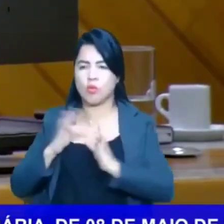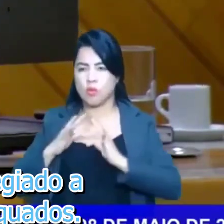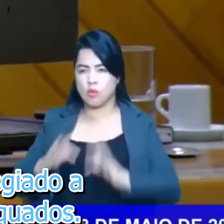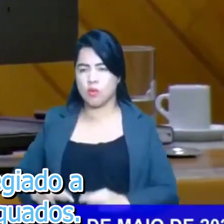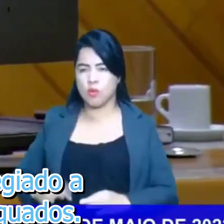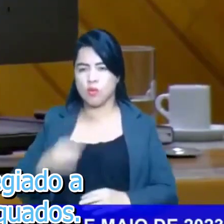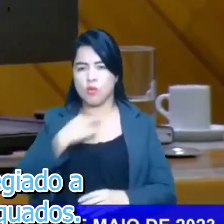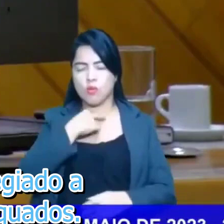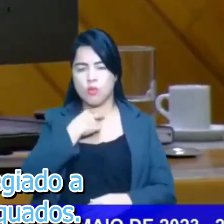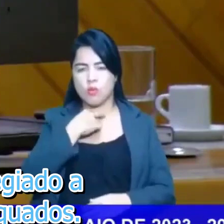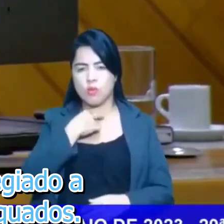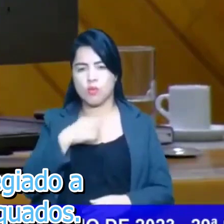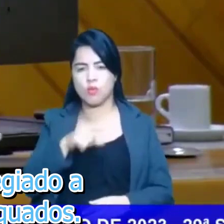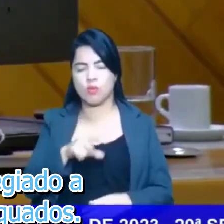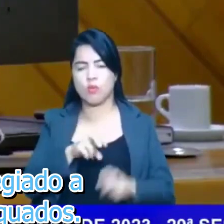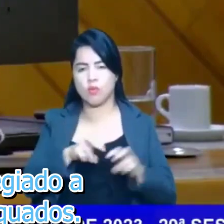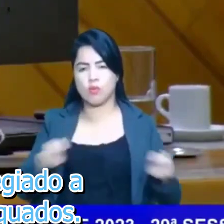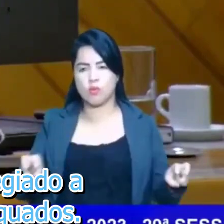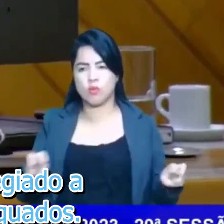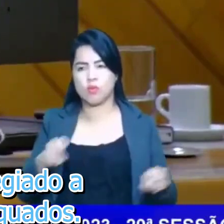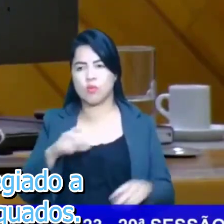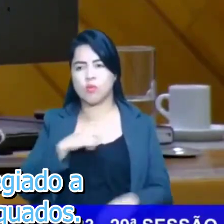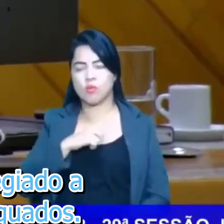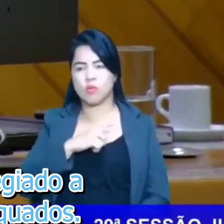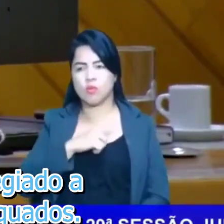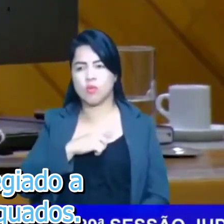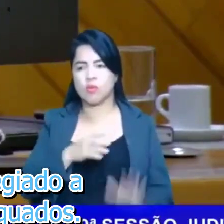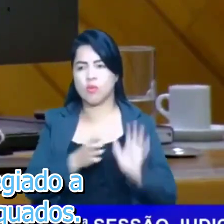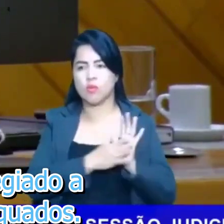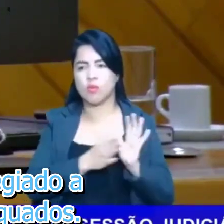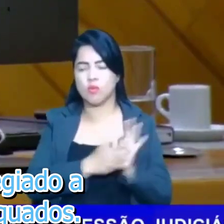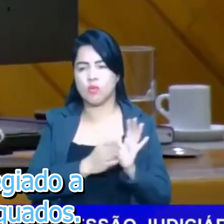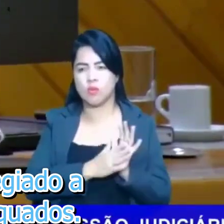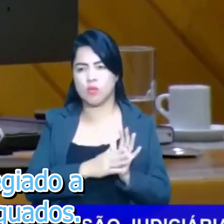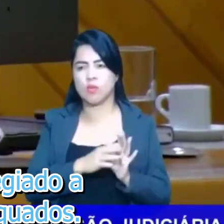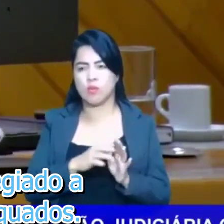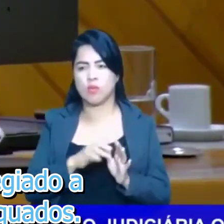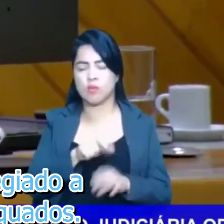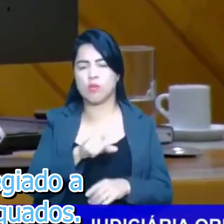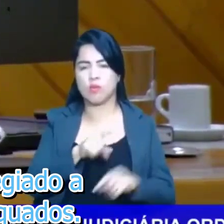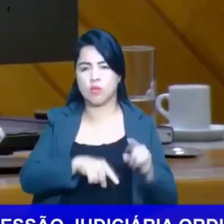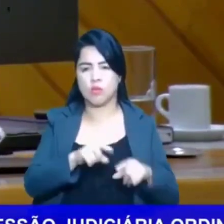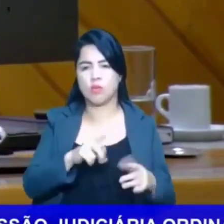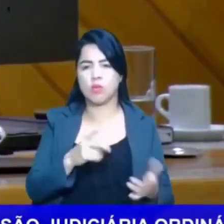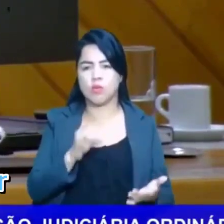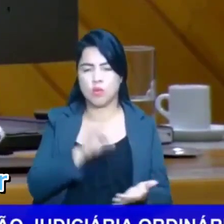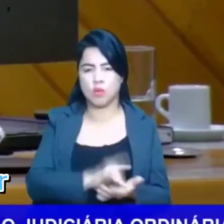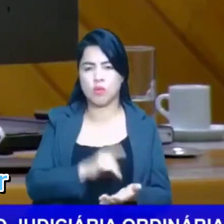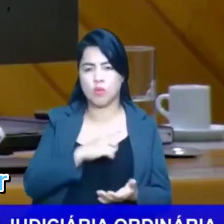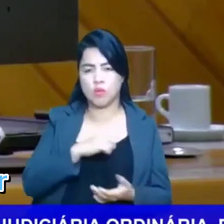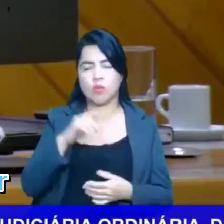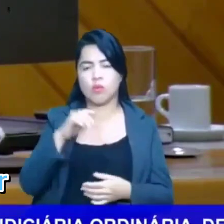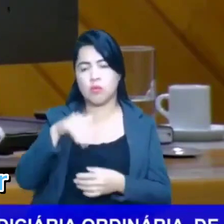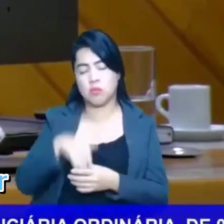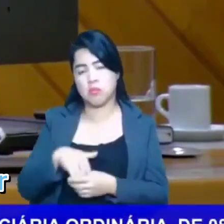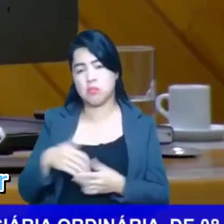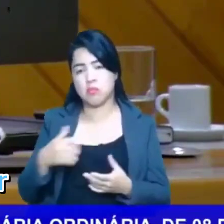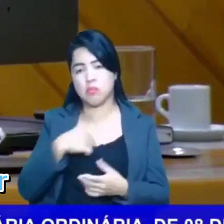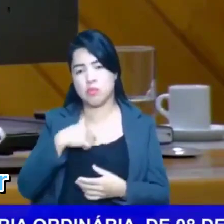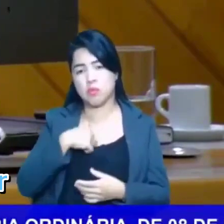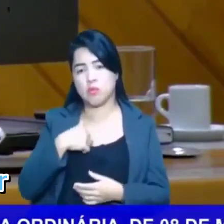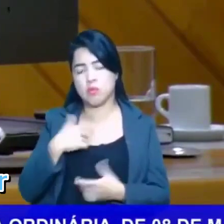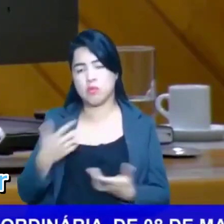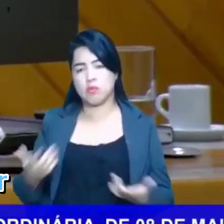mesmo traga apreciação deste colegiado à matéria, desde que sejam utilizados instrumentos adequados. Então, ante o exposto e em consonância com o